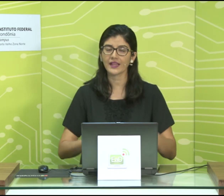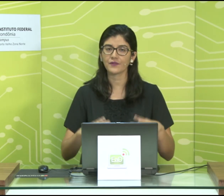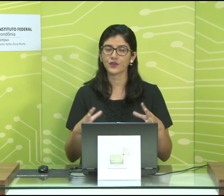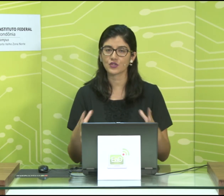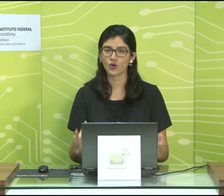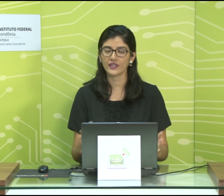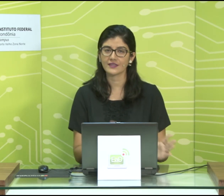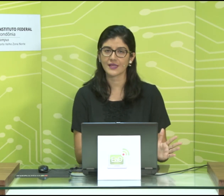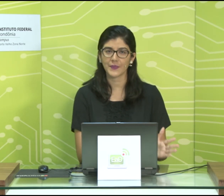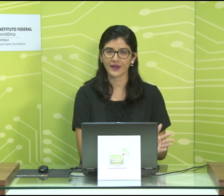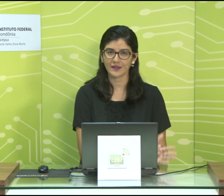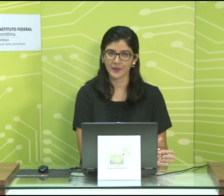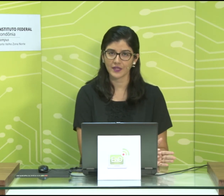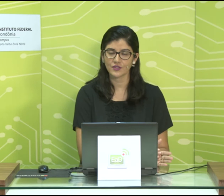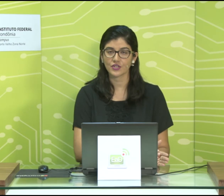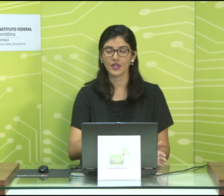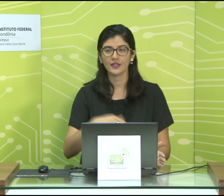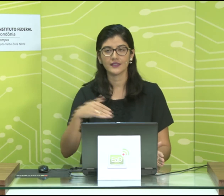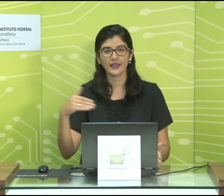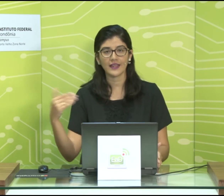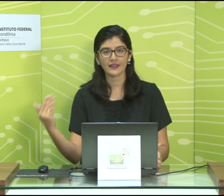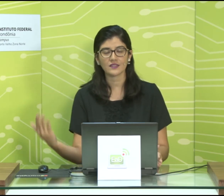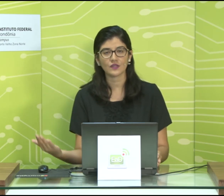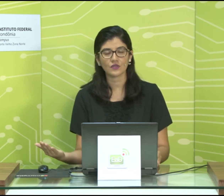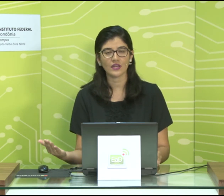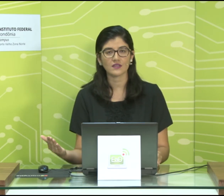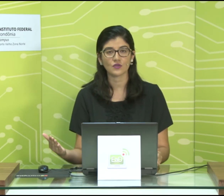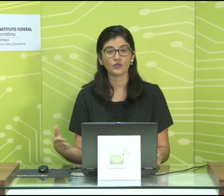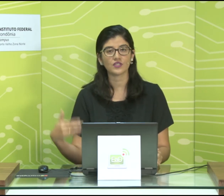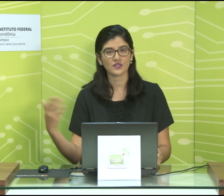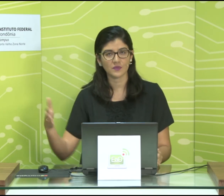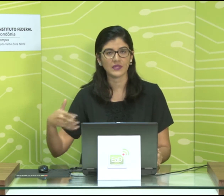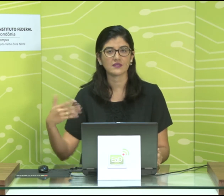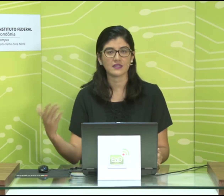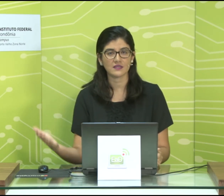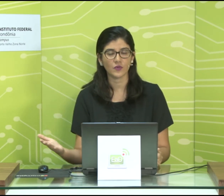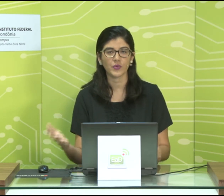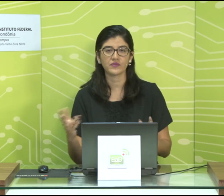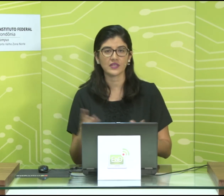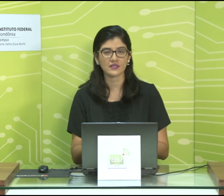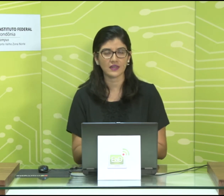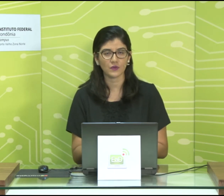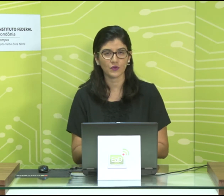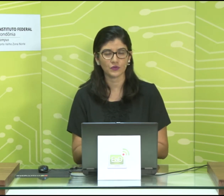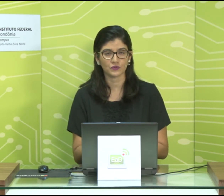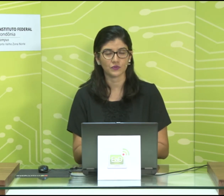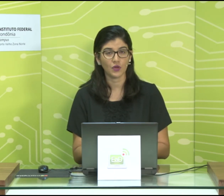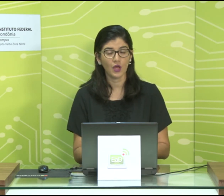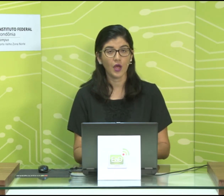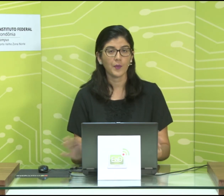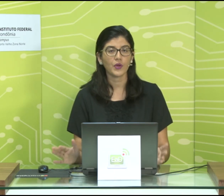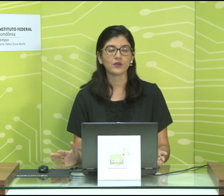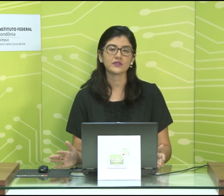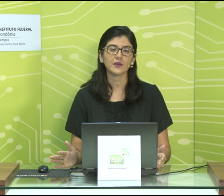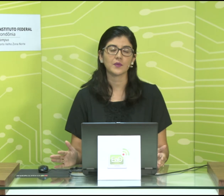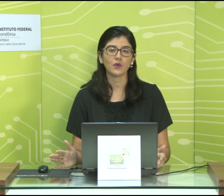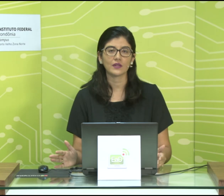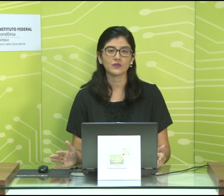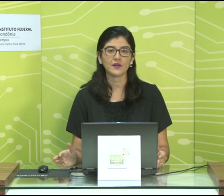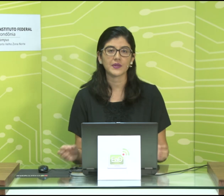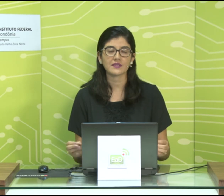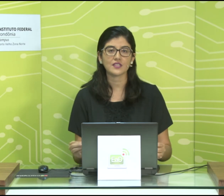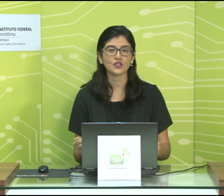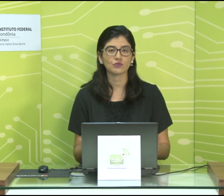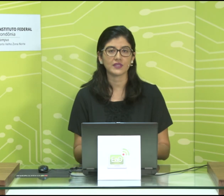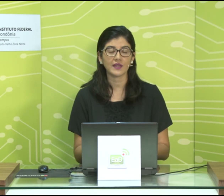por que ela foi escolhida separadamente, né, em relação às outras disciplinas que estão por vir, que serão em conjunto? Porque o